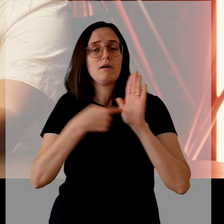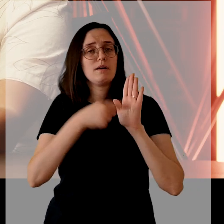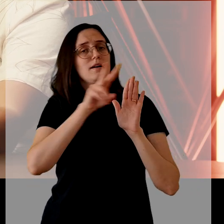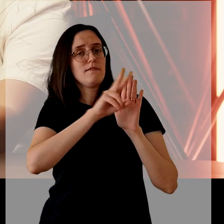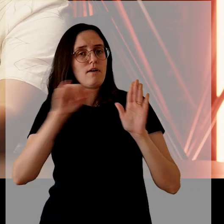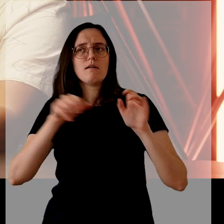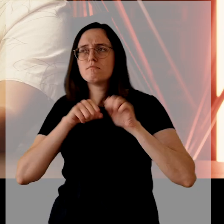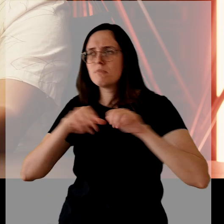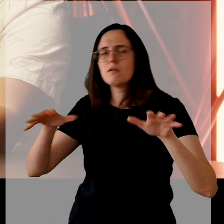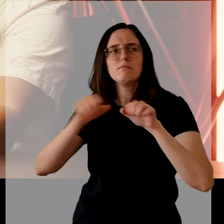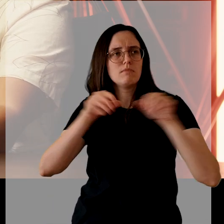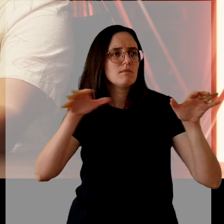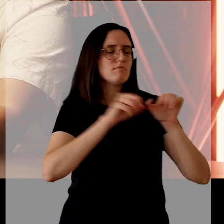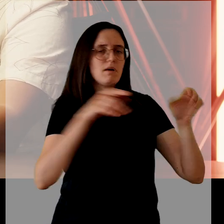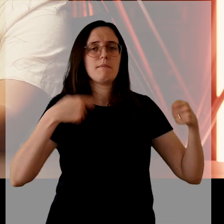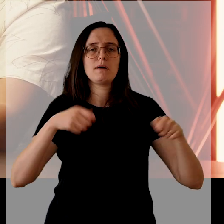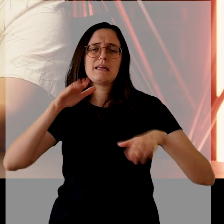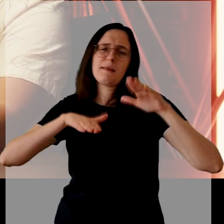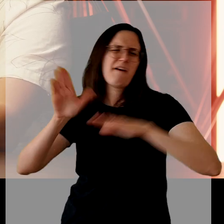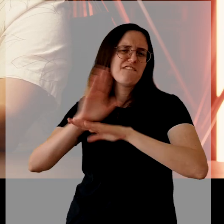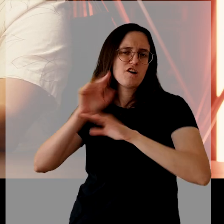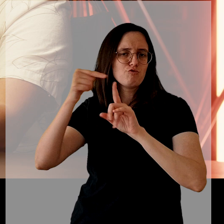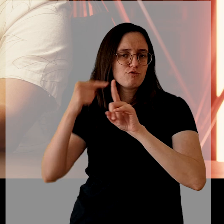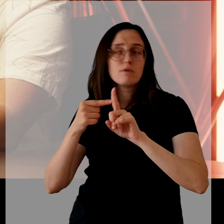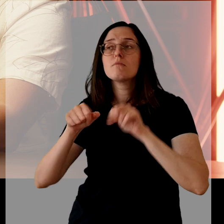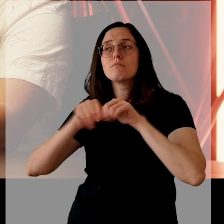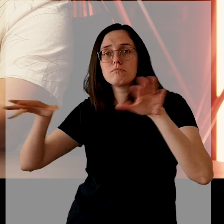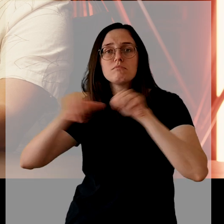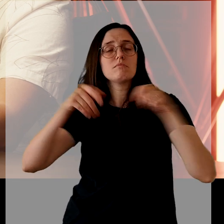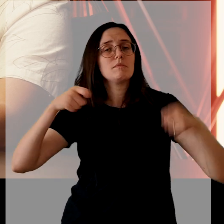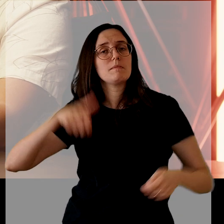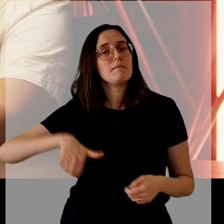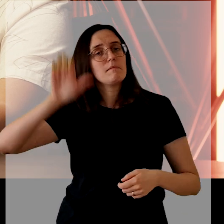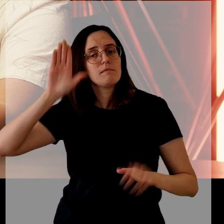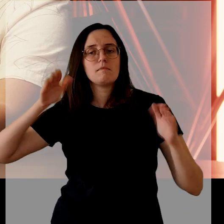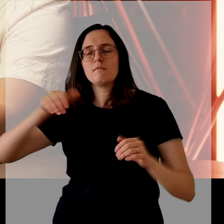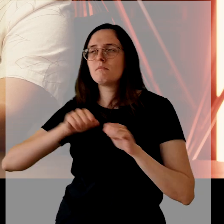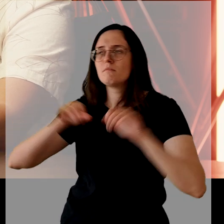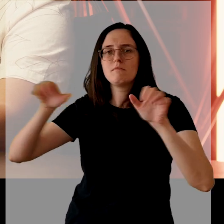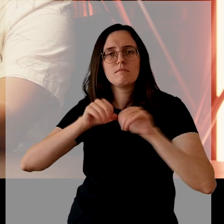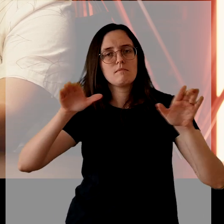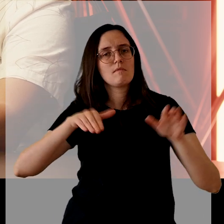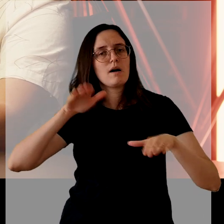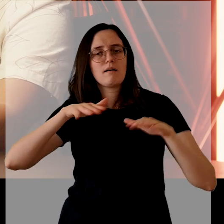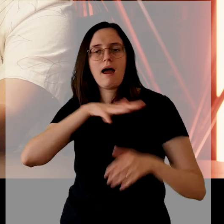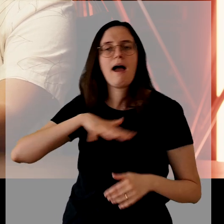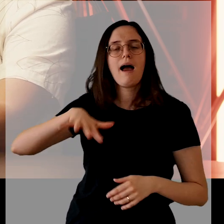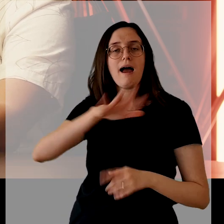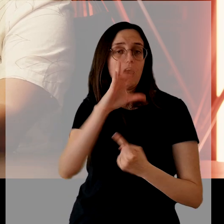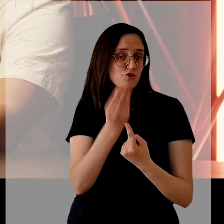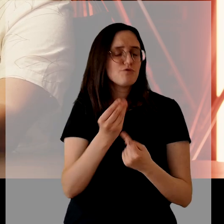que circular, dependendo do filme, ele tem aponta mais para uma circulação num circuito de